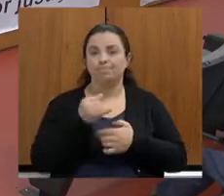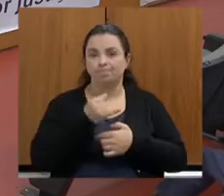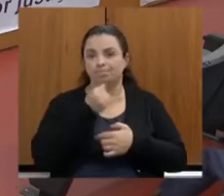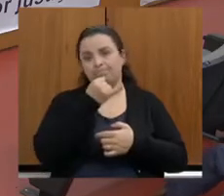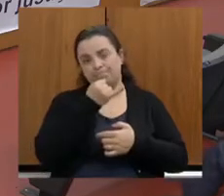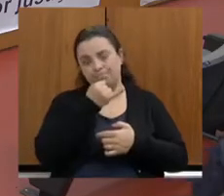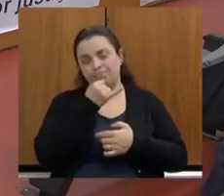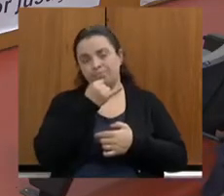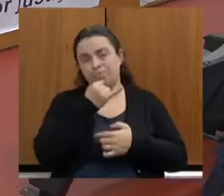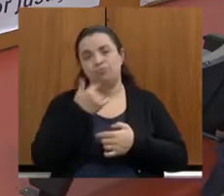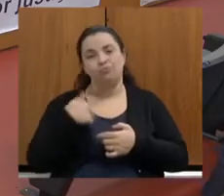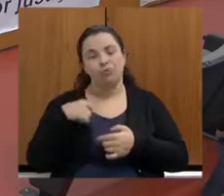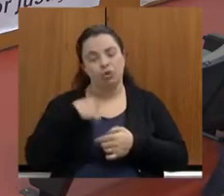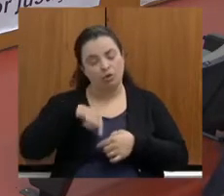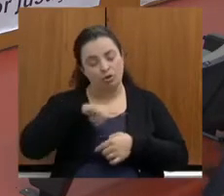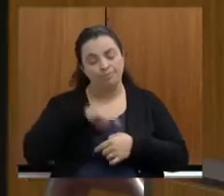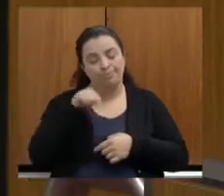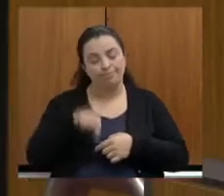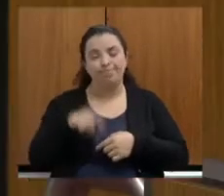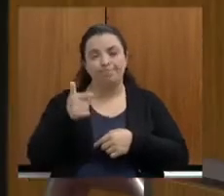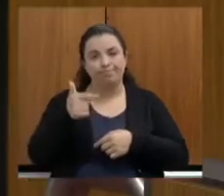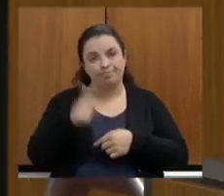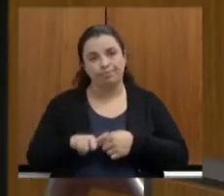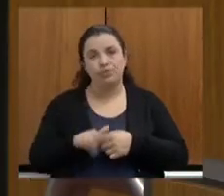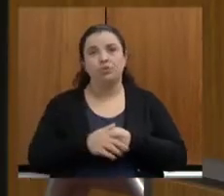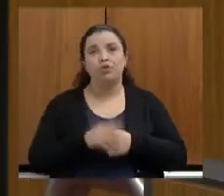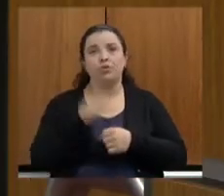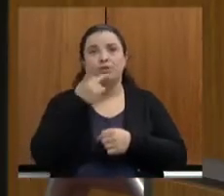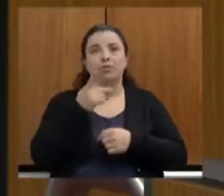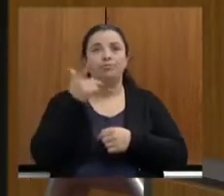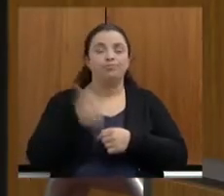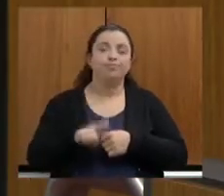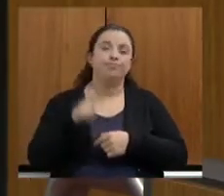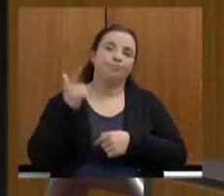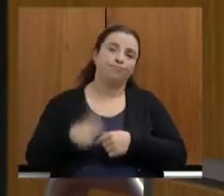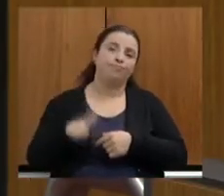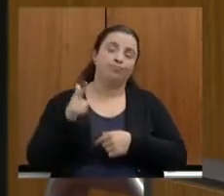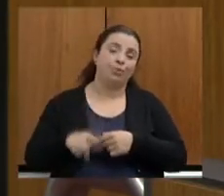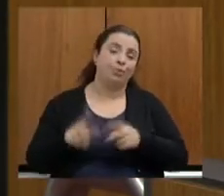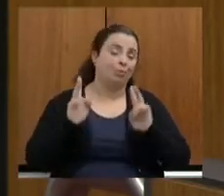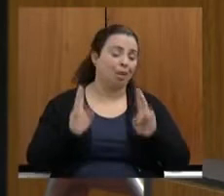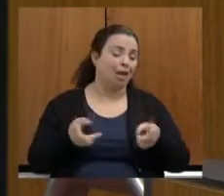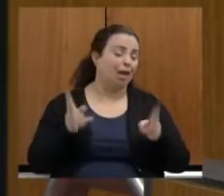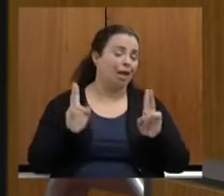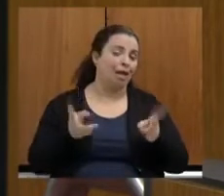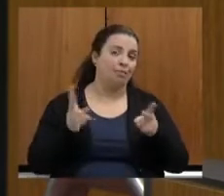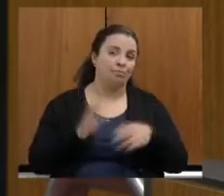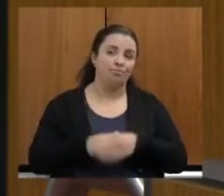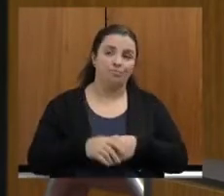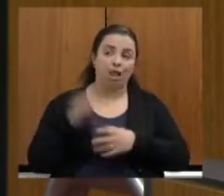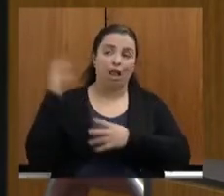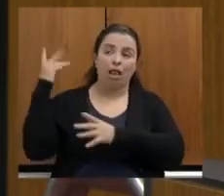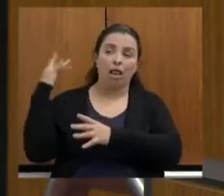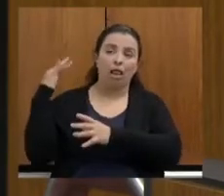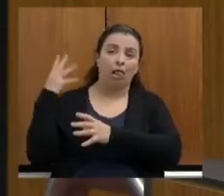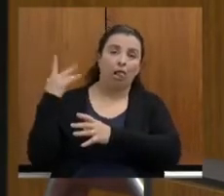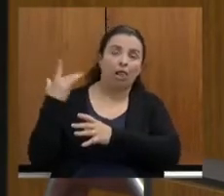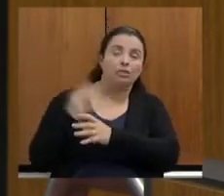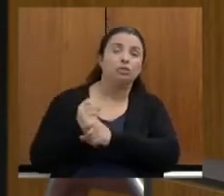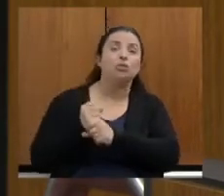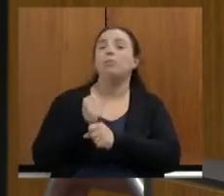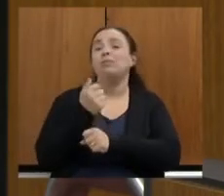tá aqui mais uma vez acaba que falando as mesmas coisas né porque sete anos do crime